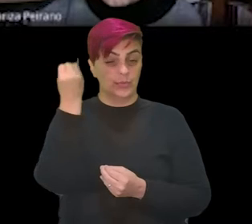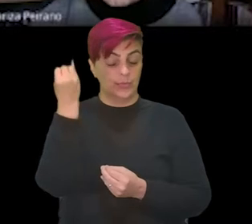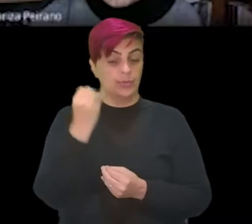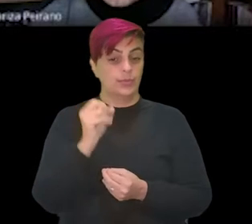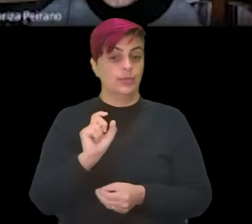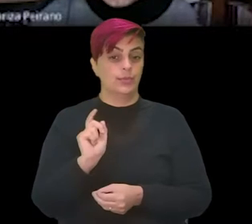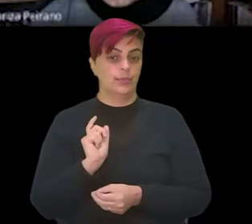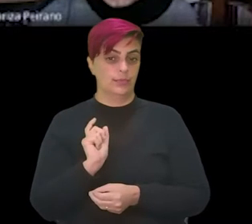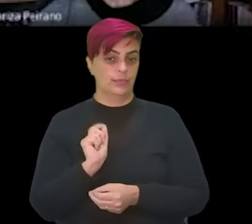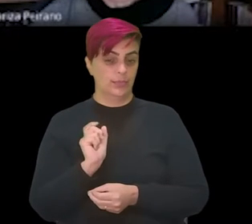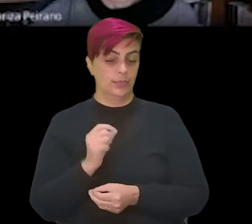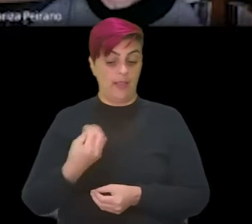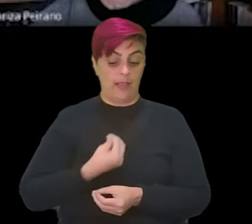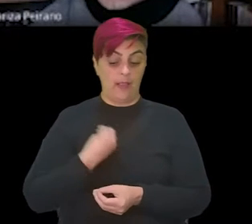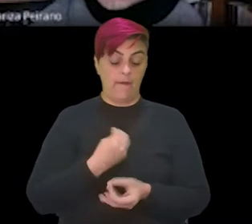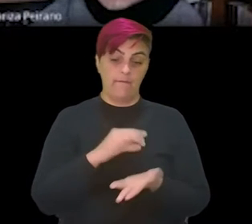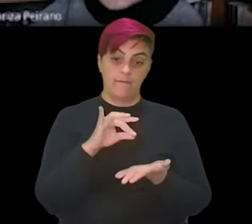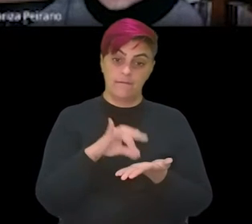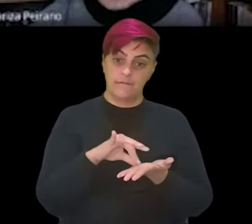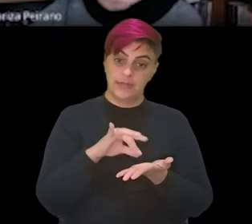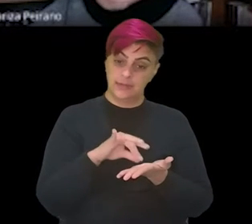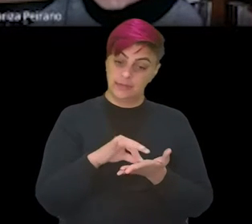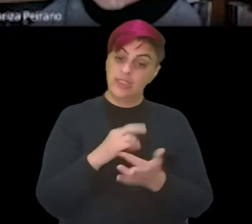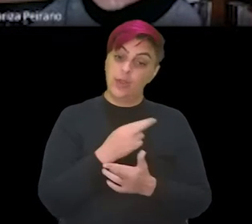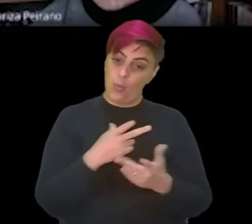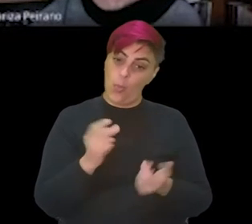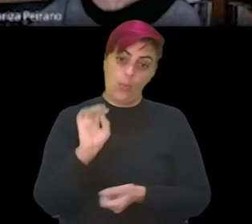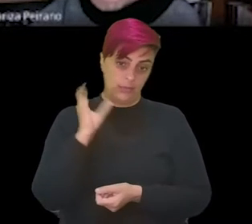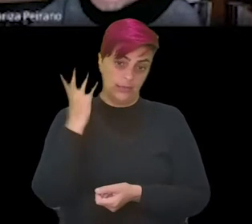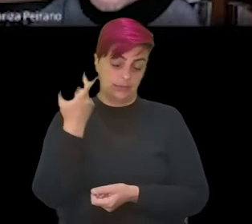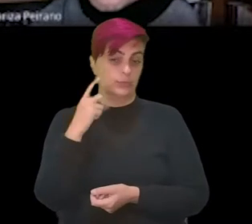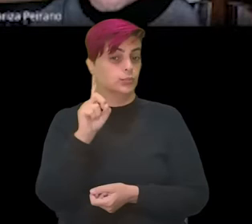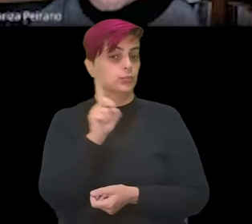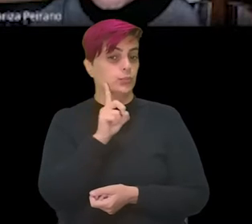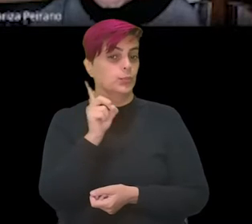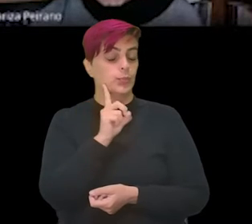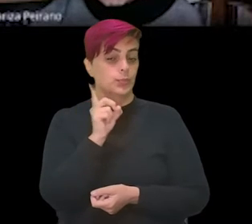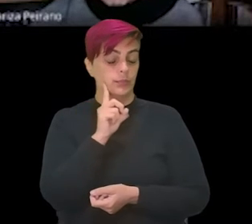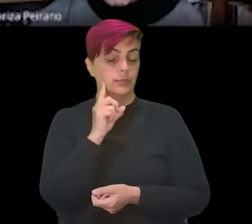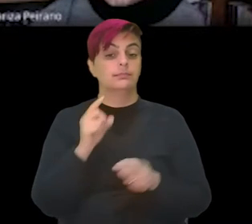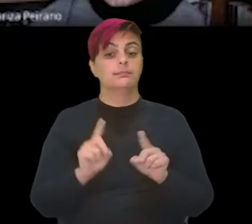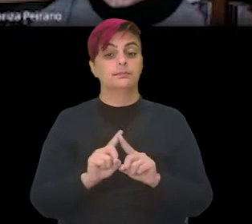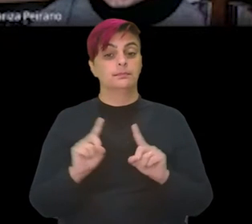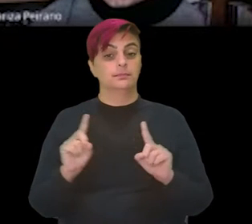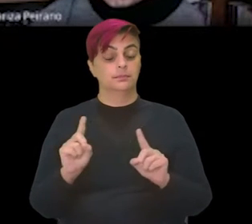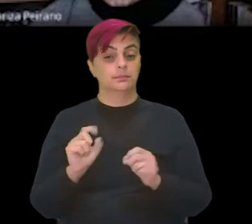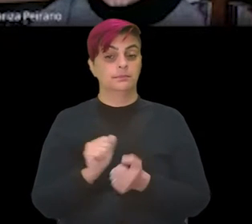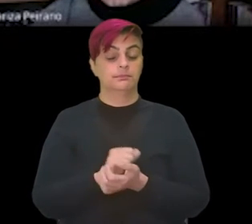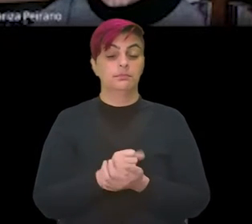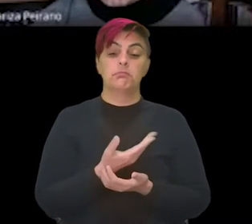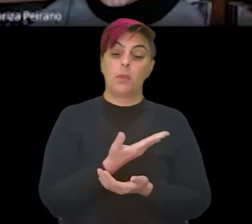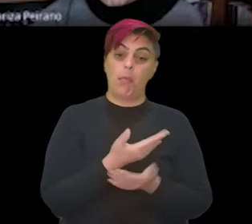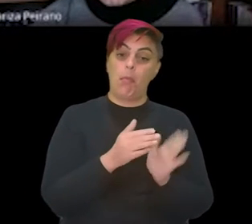famosos imponderáveis da vida real, isto é, os imprevistos da vida cotidiana. É o caso, então, de